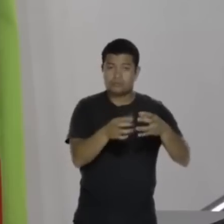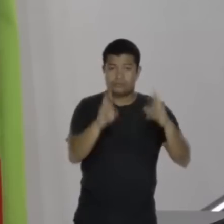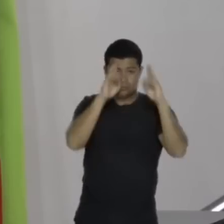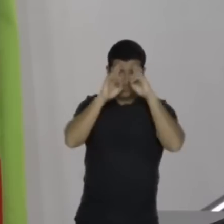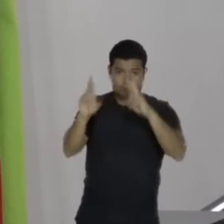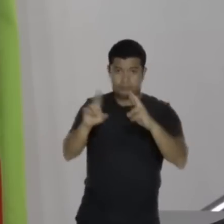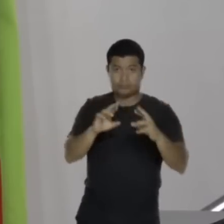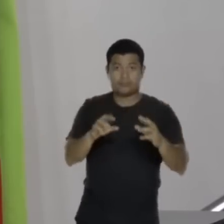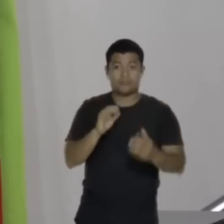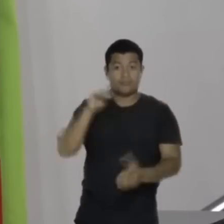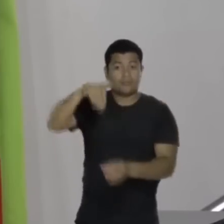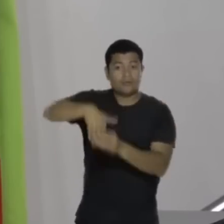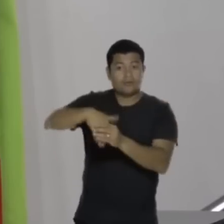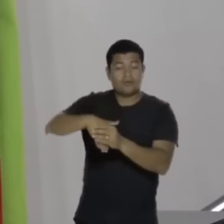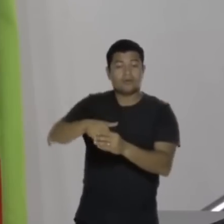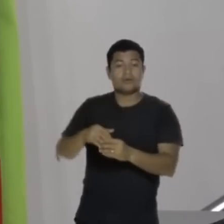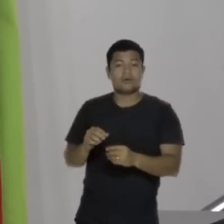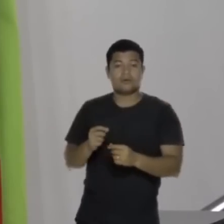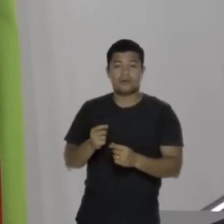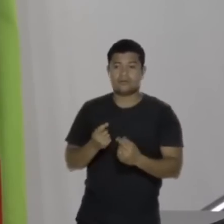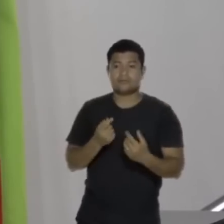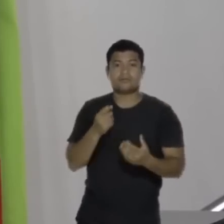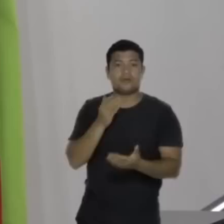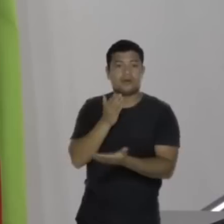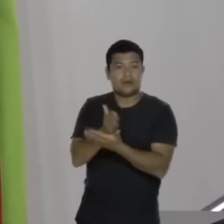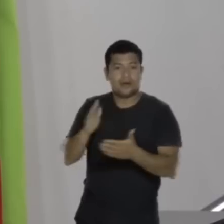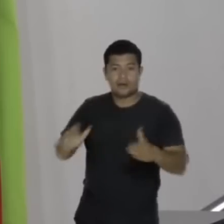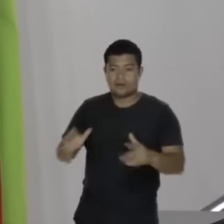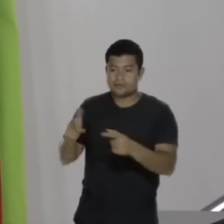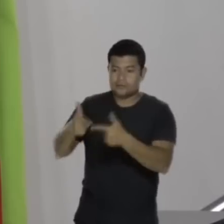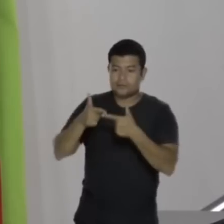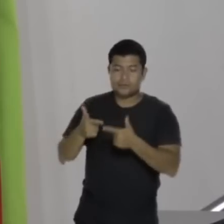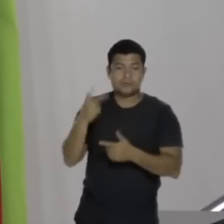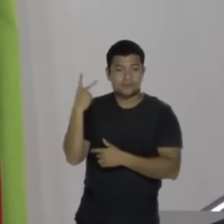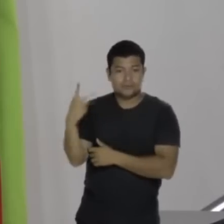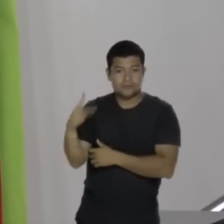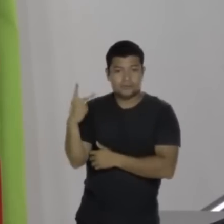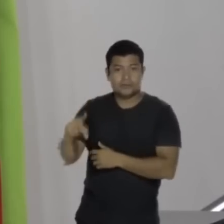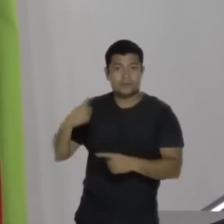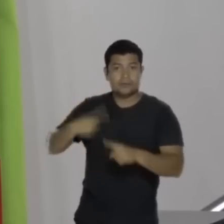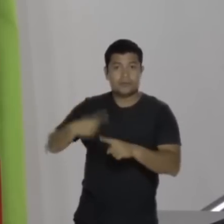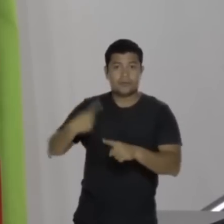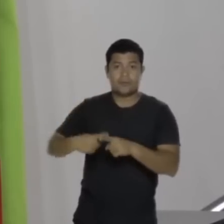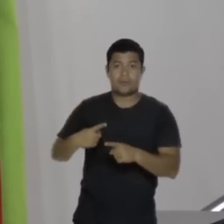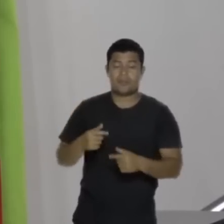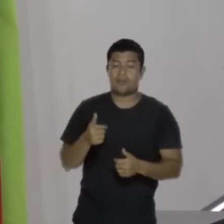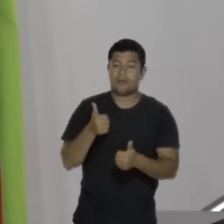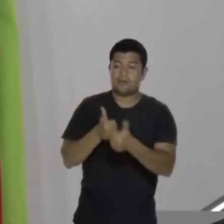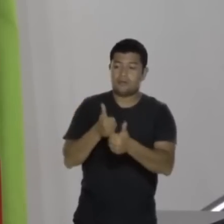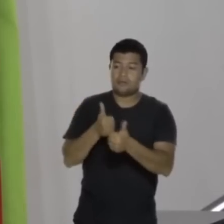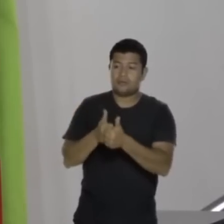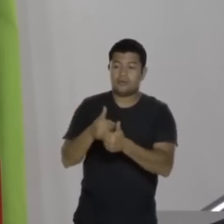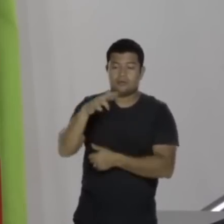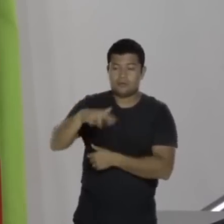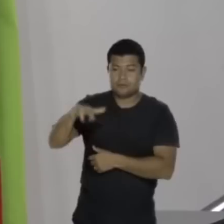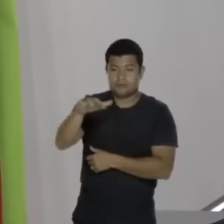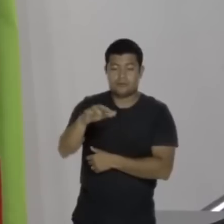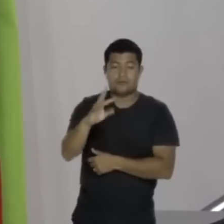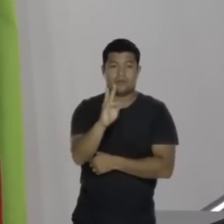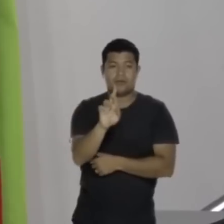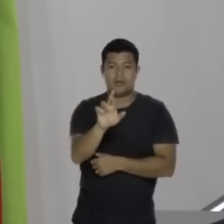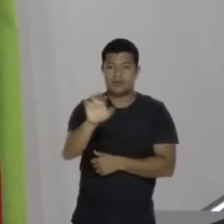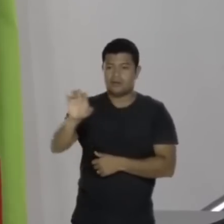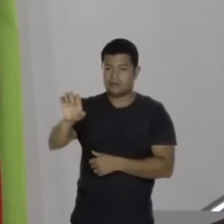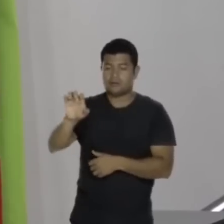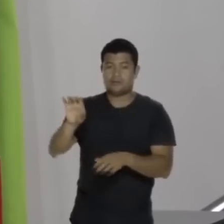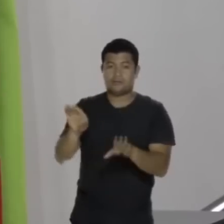unanimemente, votaram pela cassação dela. Porque o Tribunal Regional Eleitoral disse que ela não tem condições de se candidatar. Porque o